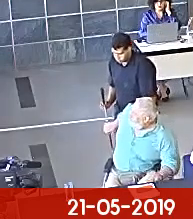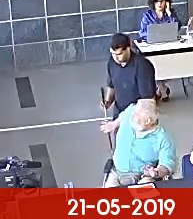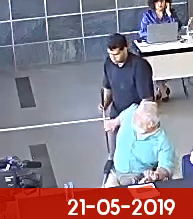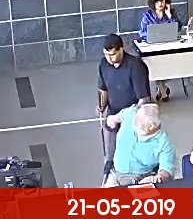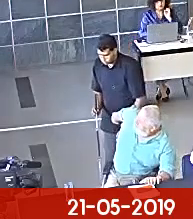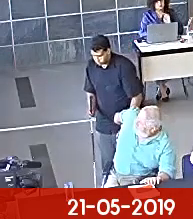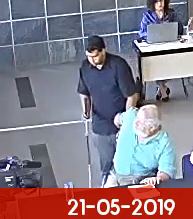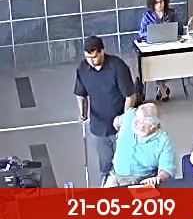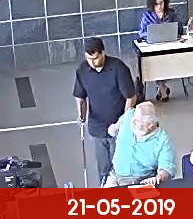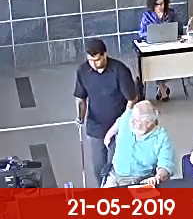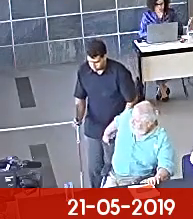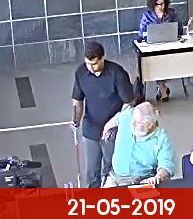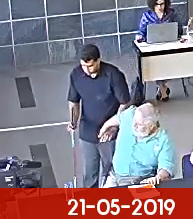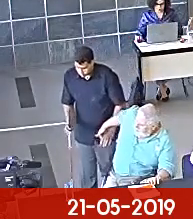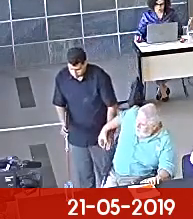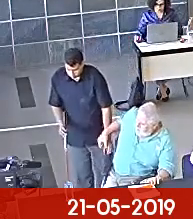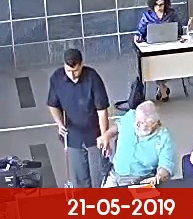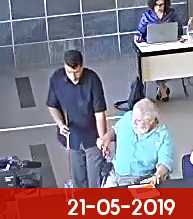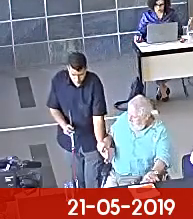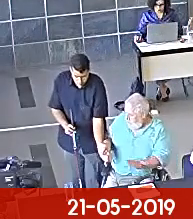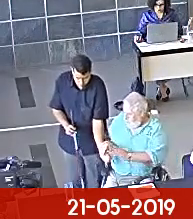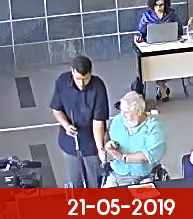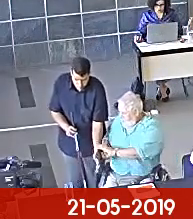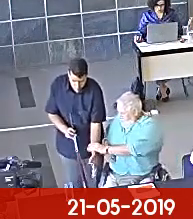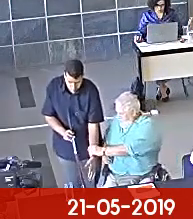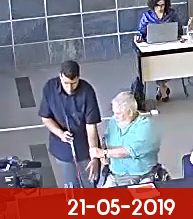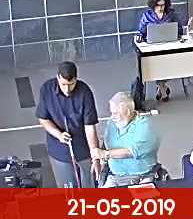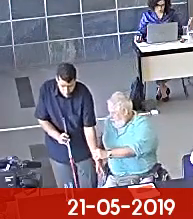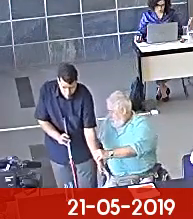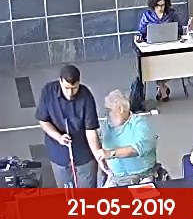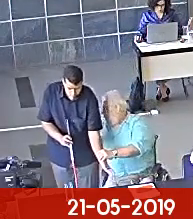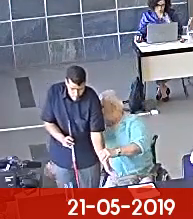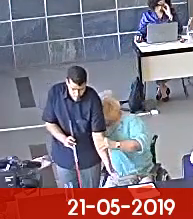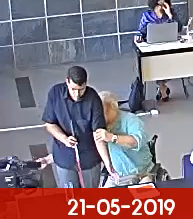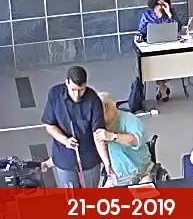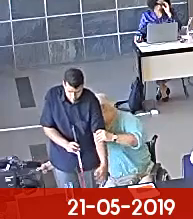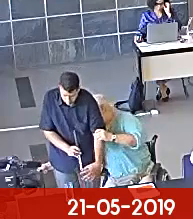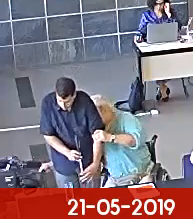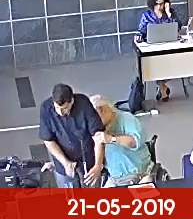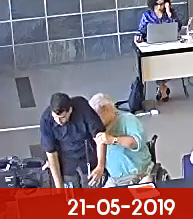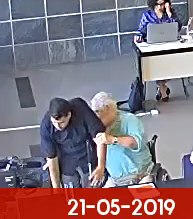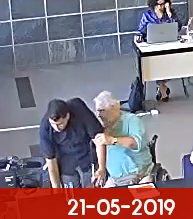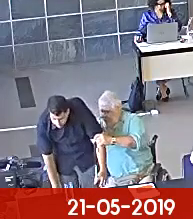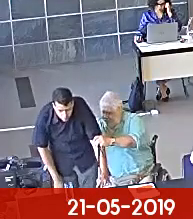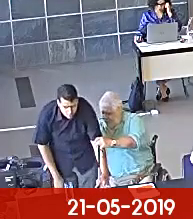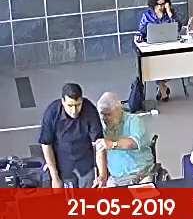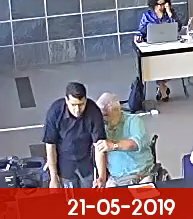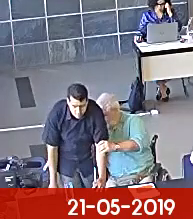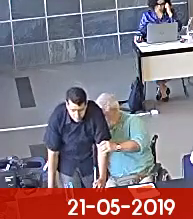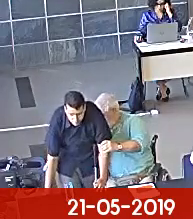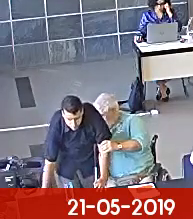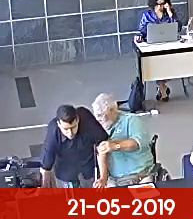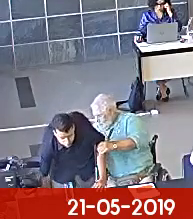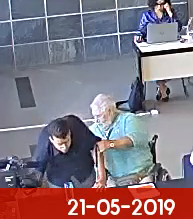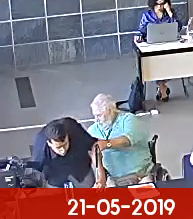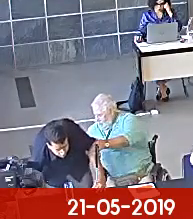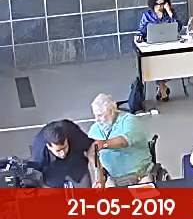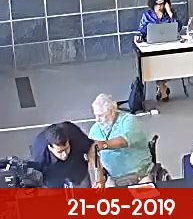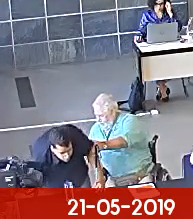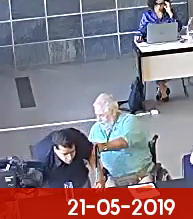Wellington colocou uma coisa muito séria e eu quero colocar aqui publicamente também senhor